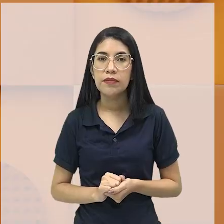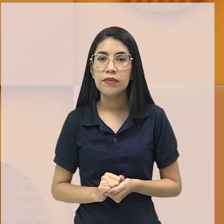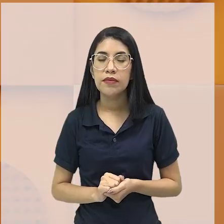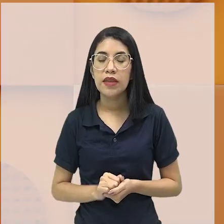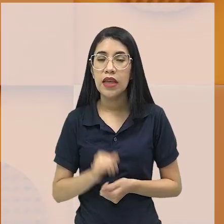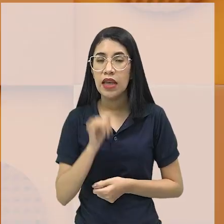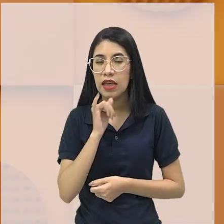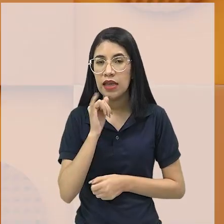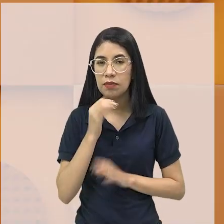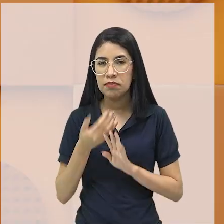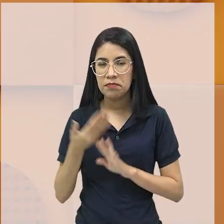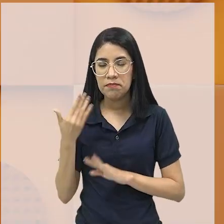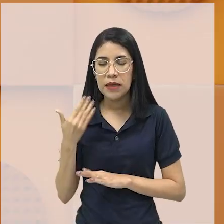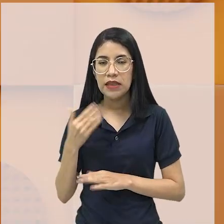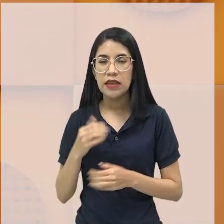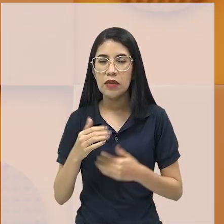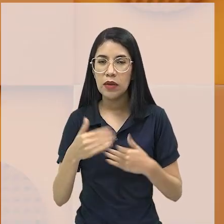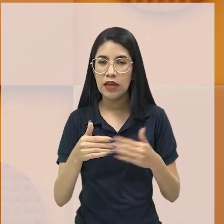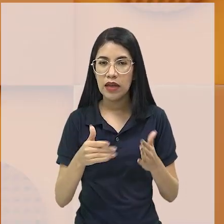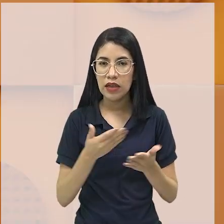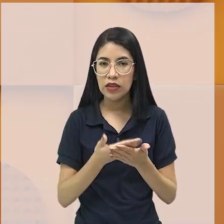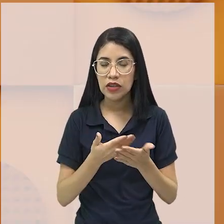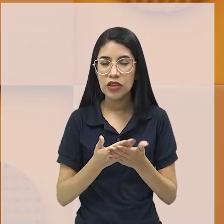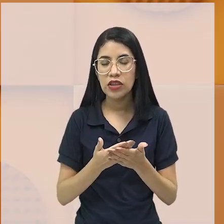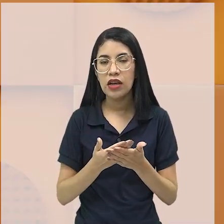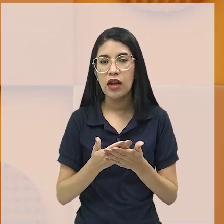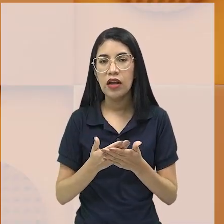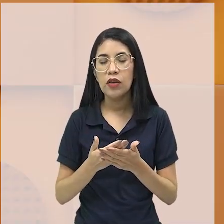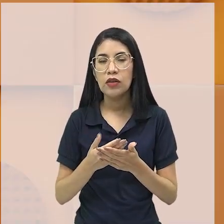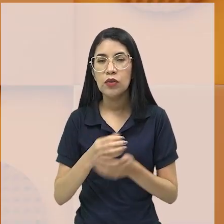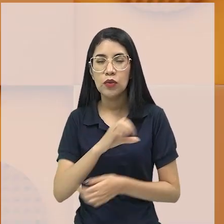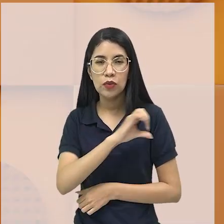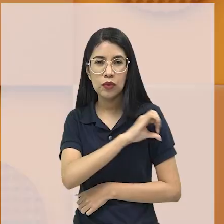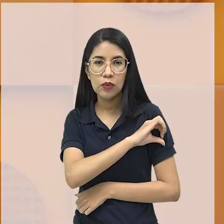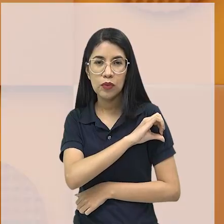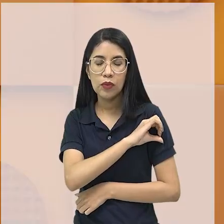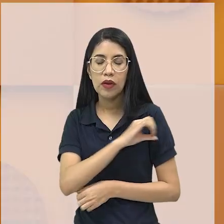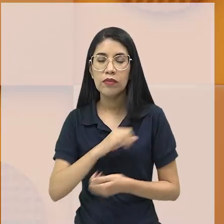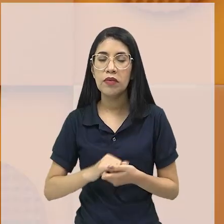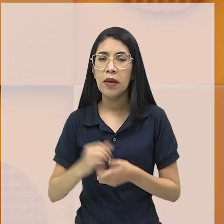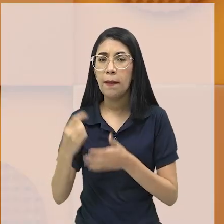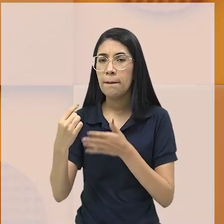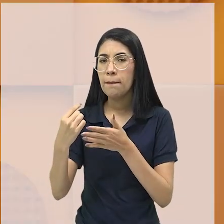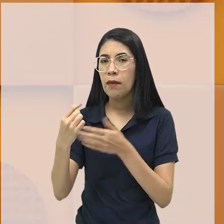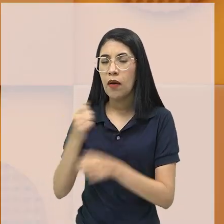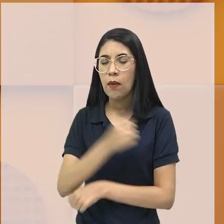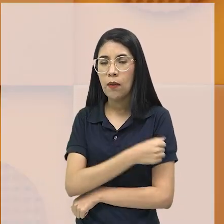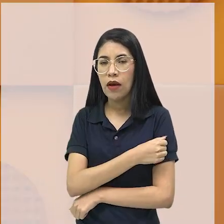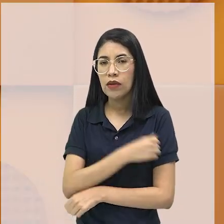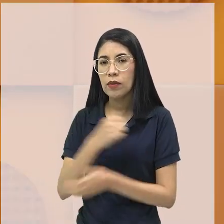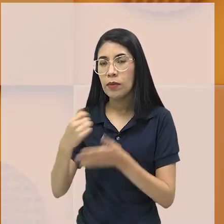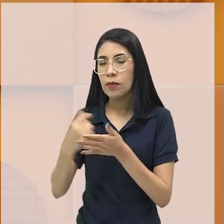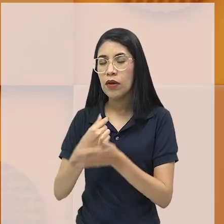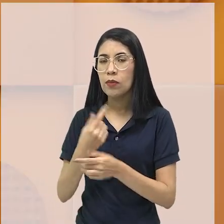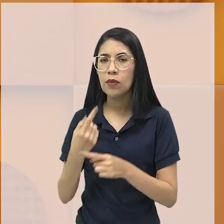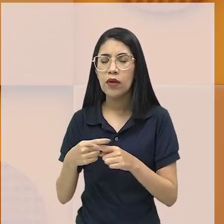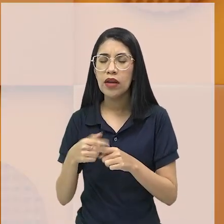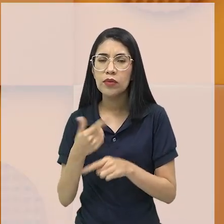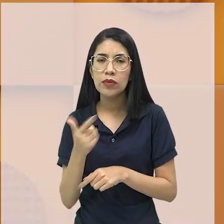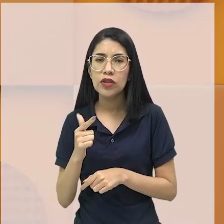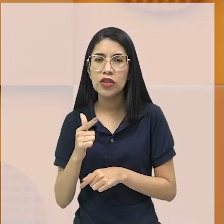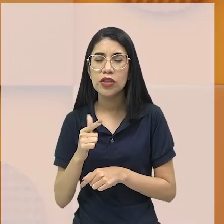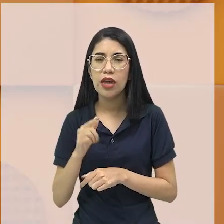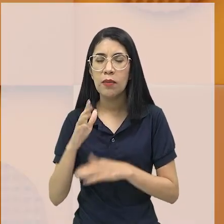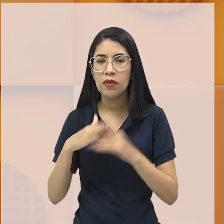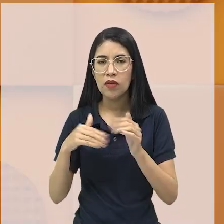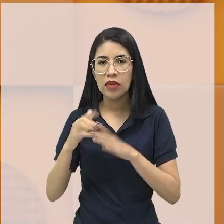vez em sala de aula, com uma turma um pouquinho mais velha que vocês, turma de 9º ano, um aluno me questionou por que não existiam muitos nadadores negros